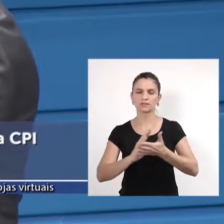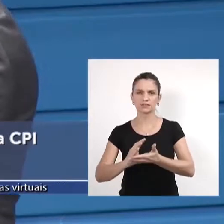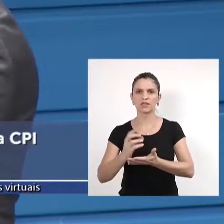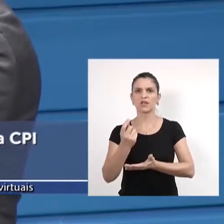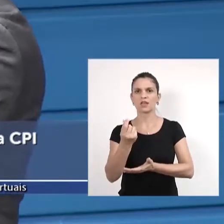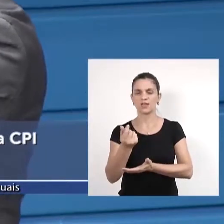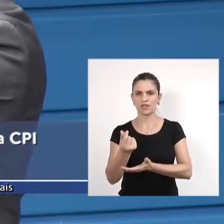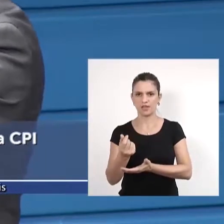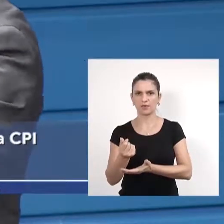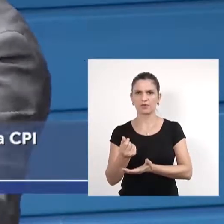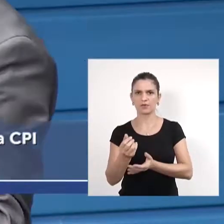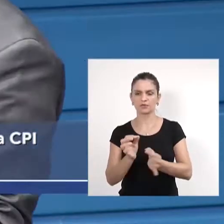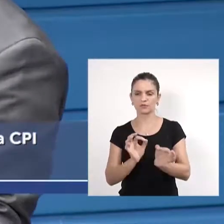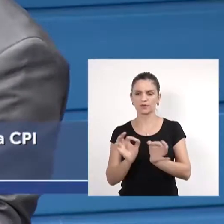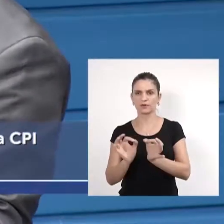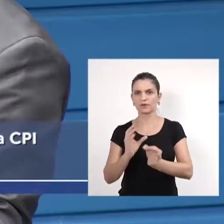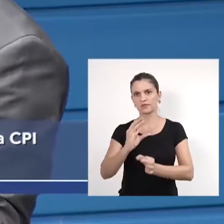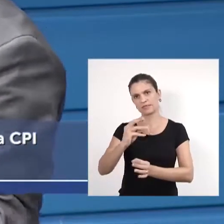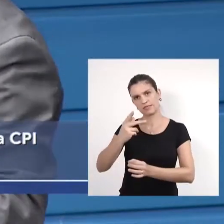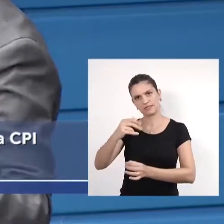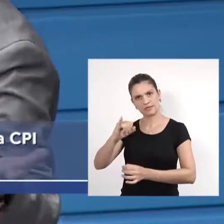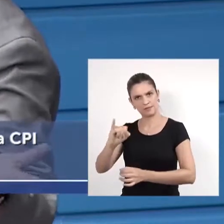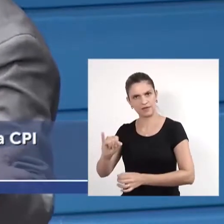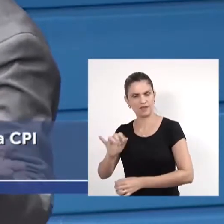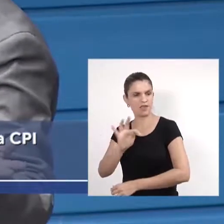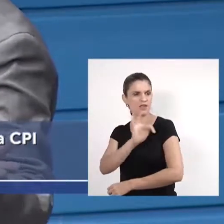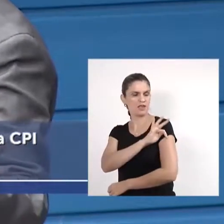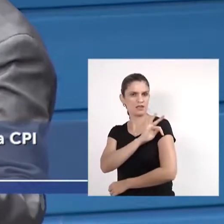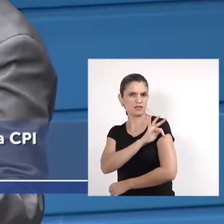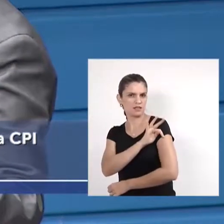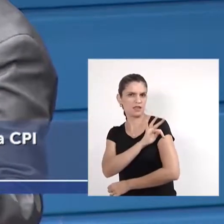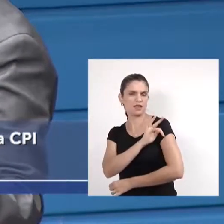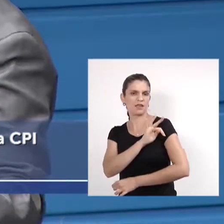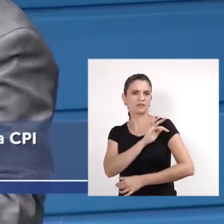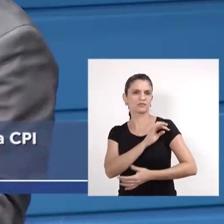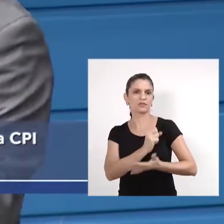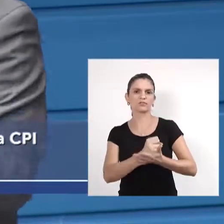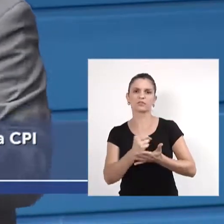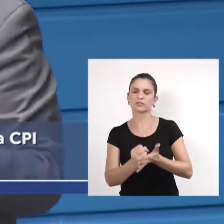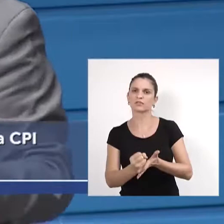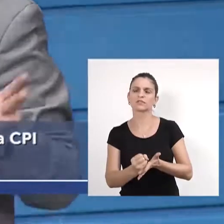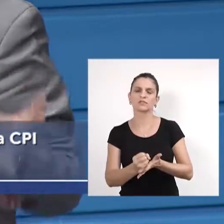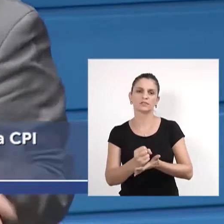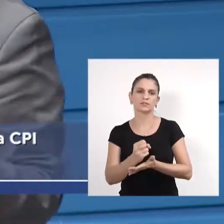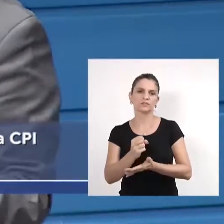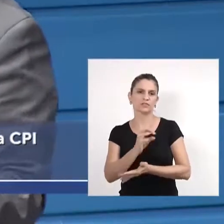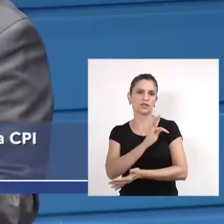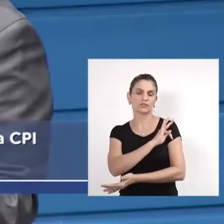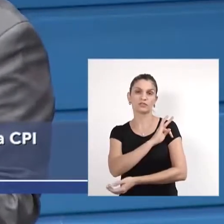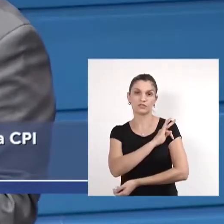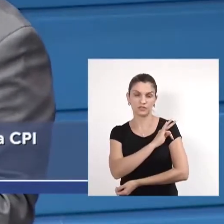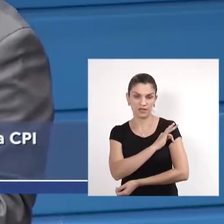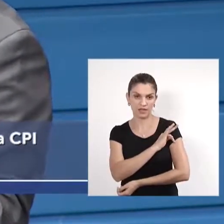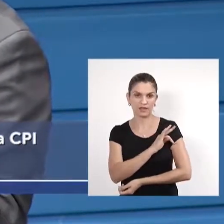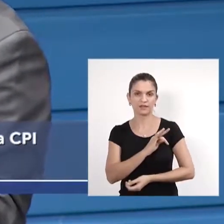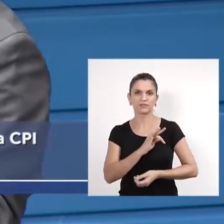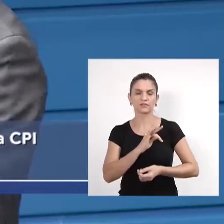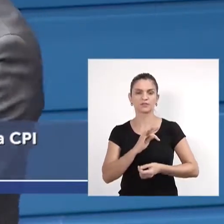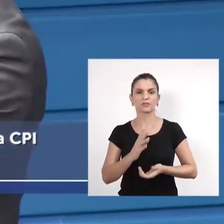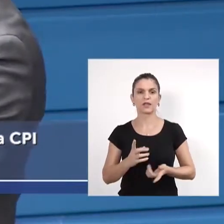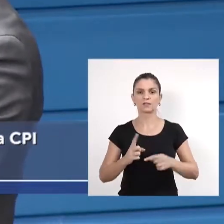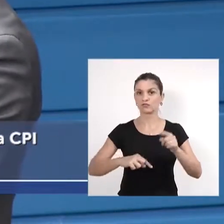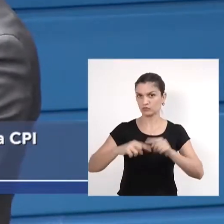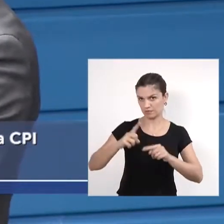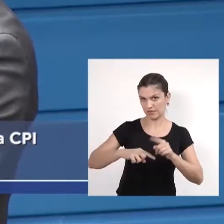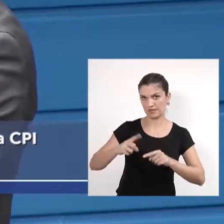para que a CPI possa se valer de técnicos, porque nós não temos o conhecimento técnico, oferecer todos os meios e condições para que a CPI